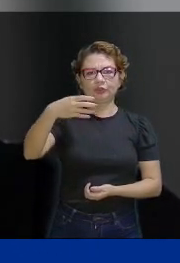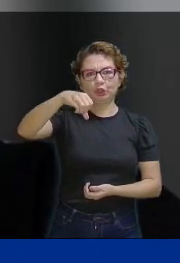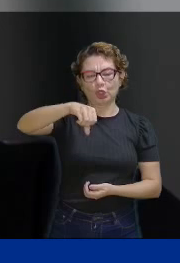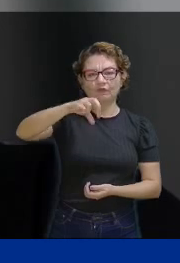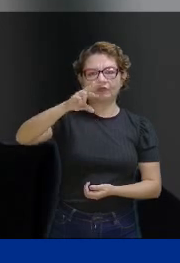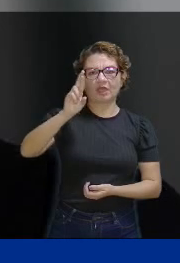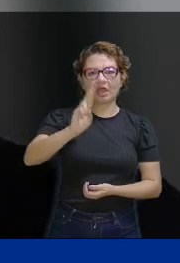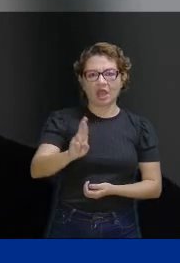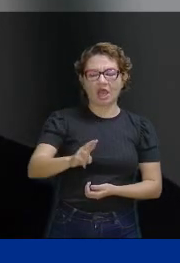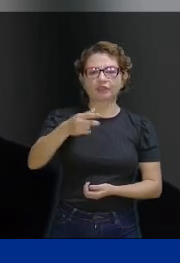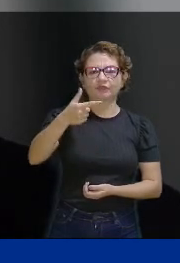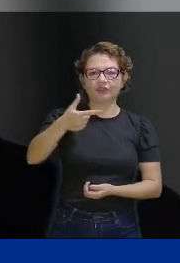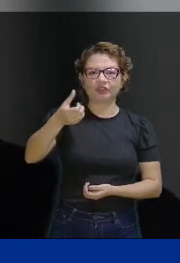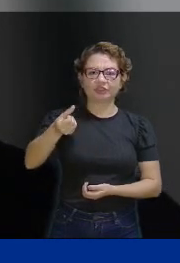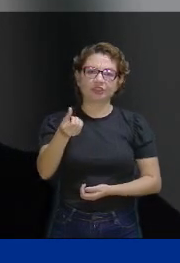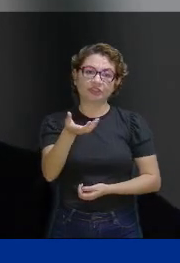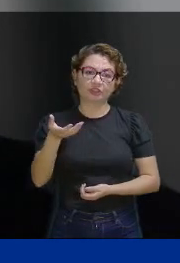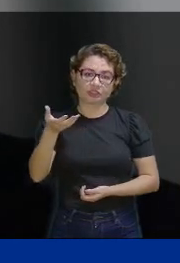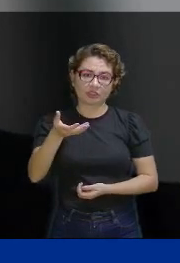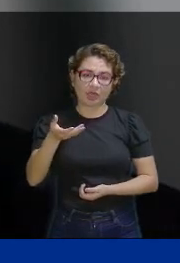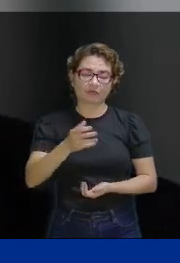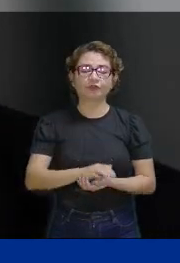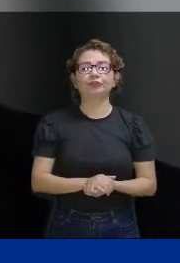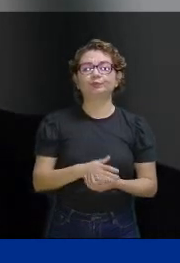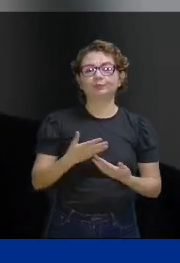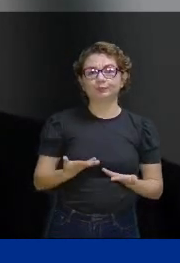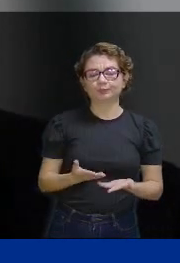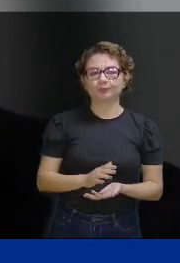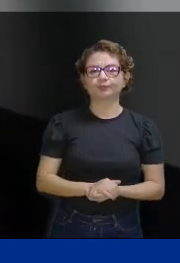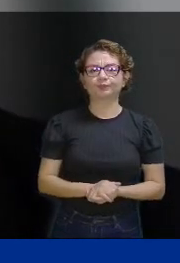Recurso eleitoral na prestação de contas, número do processo